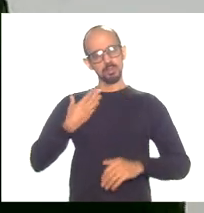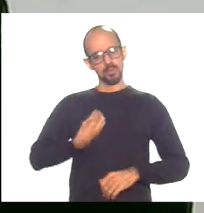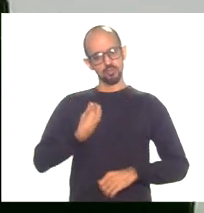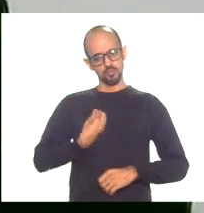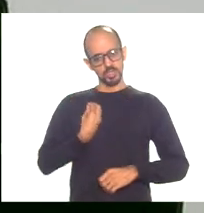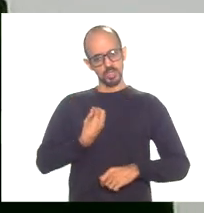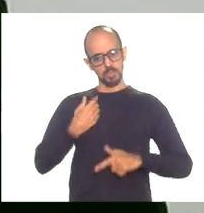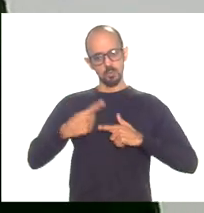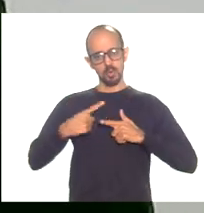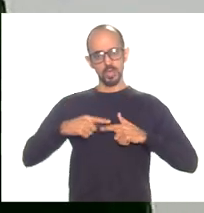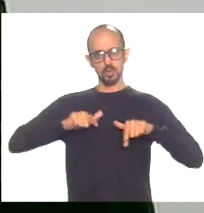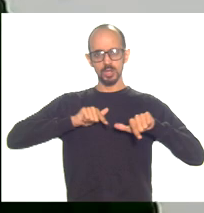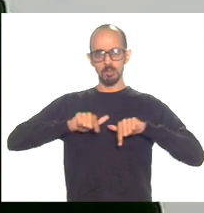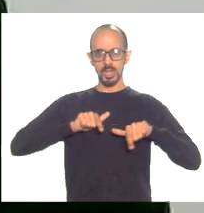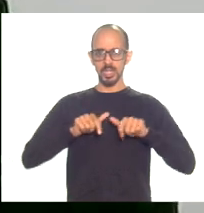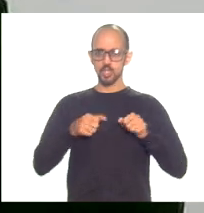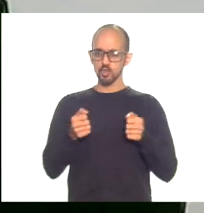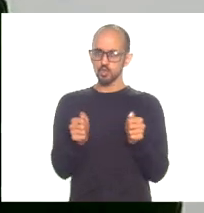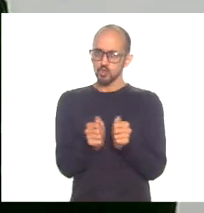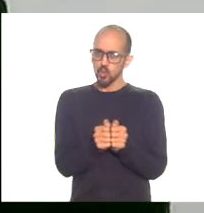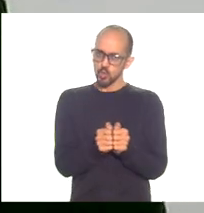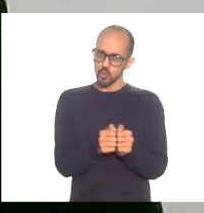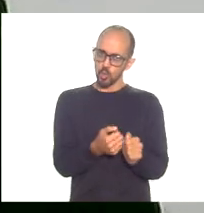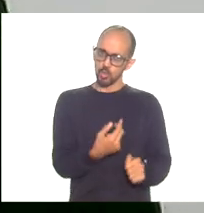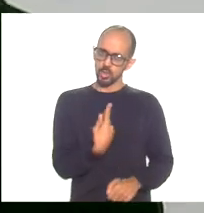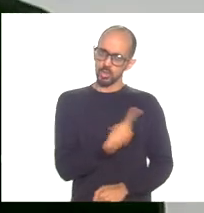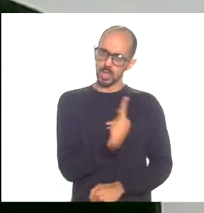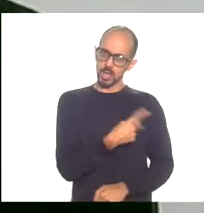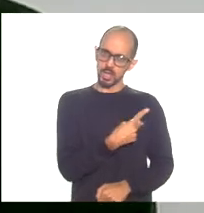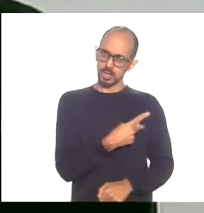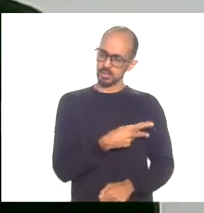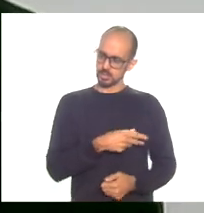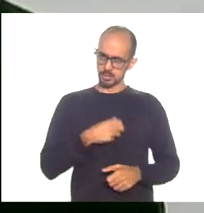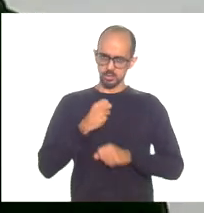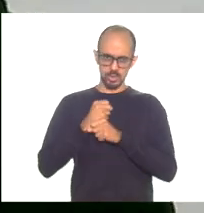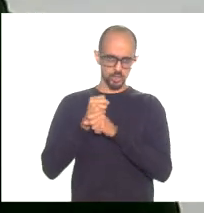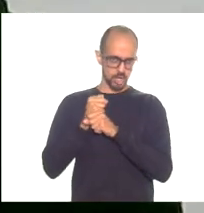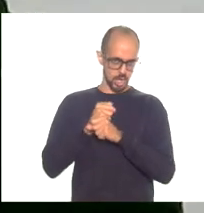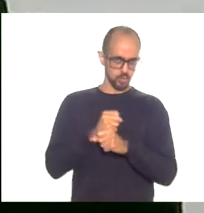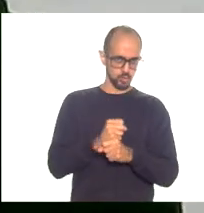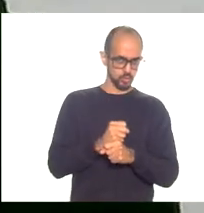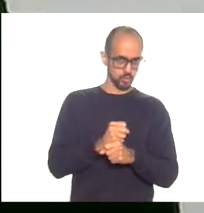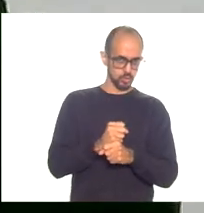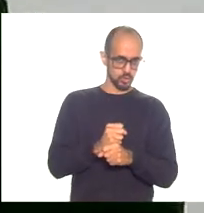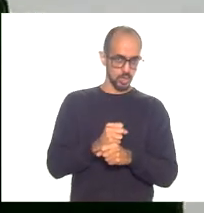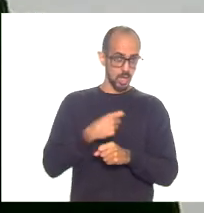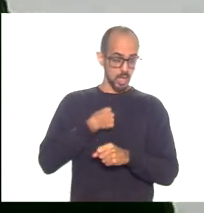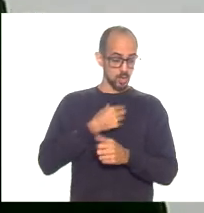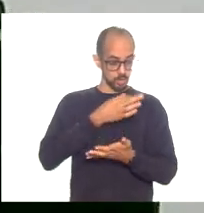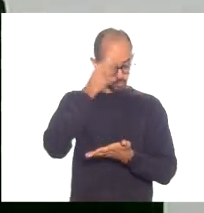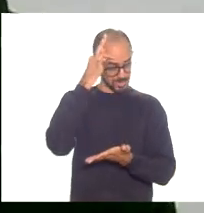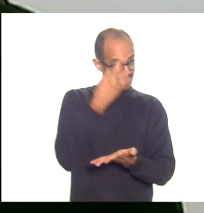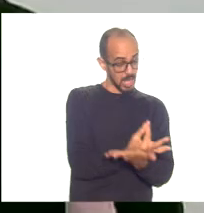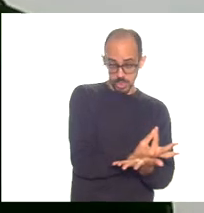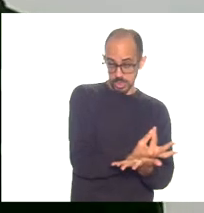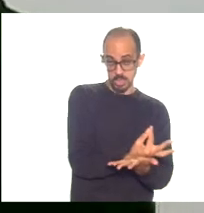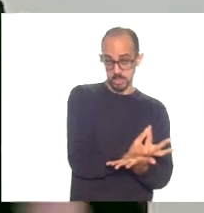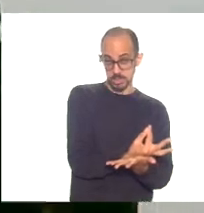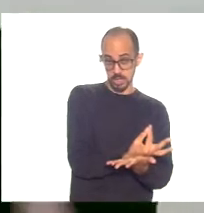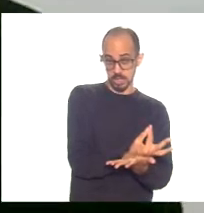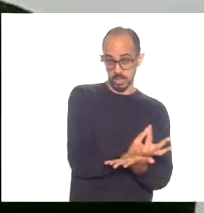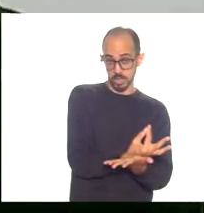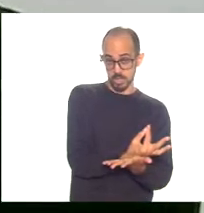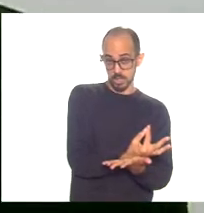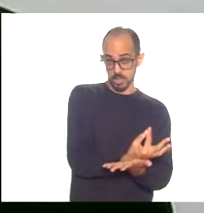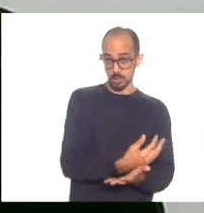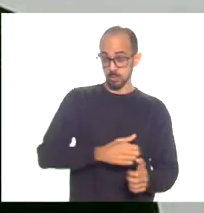trabalhado efetivamente ao seu lado durante muitos anos, presidente. Com quem eu tenho certeza que nem com a oposição